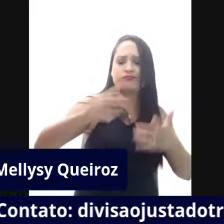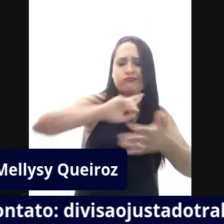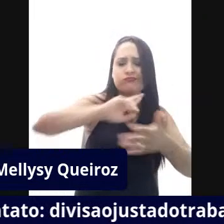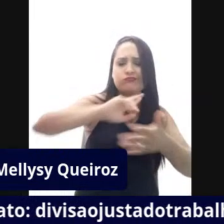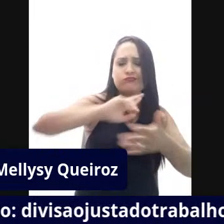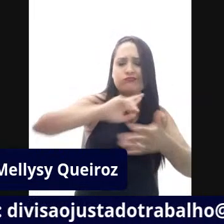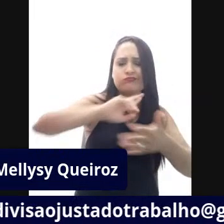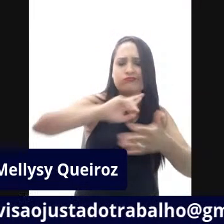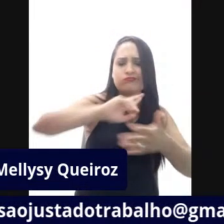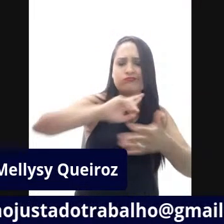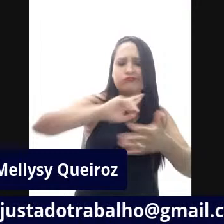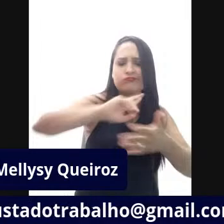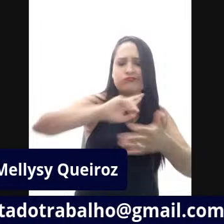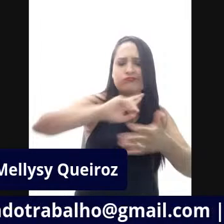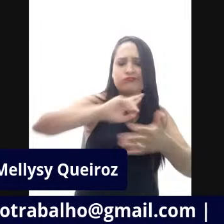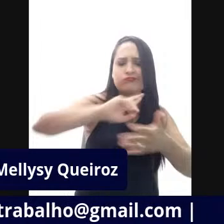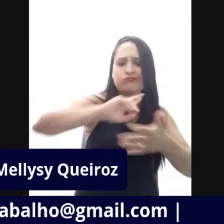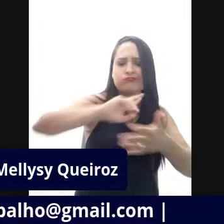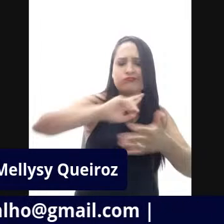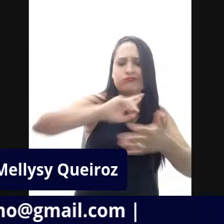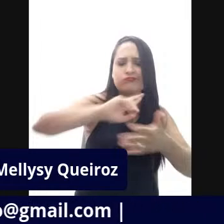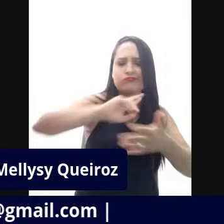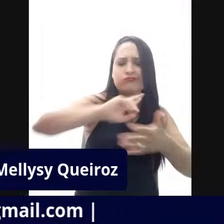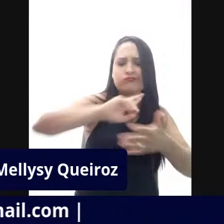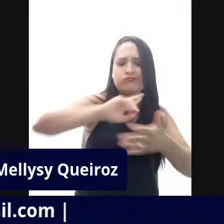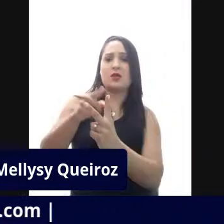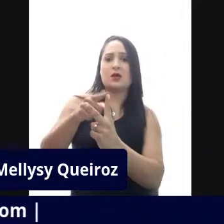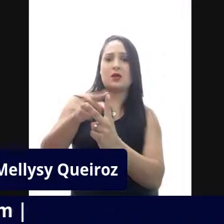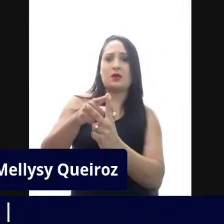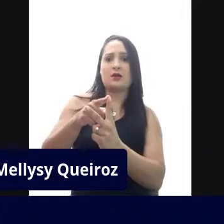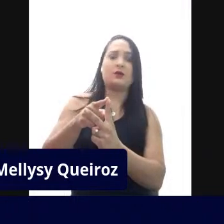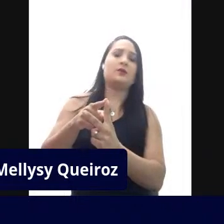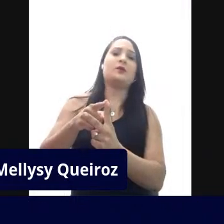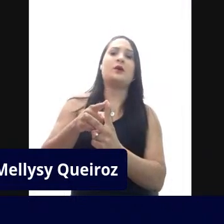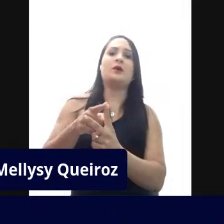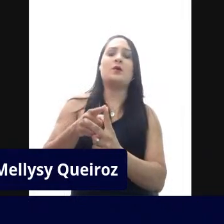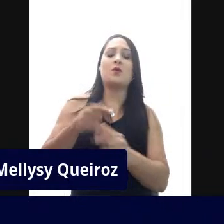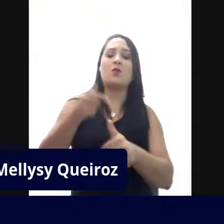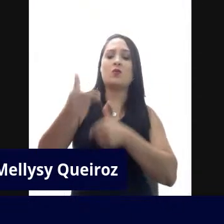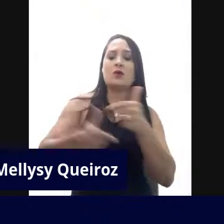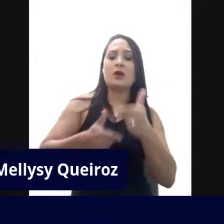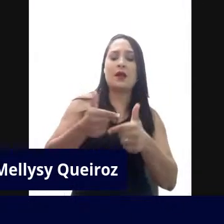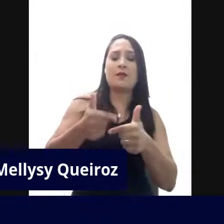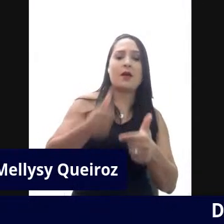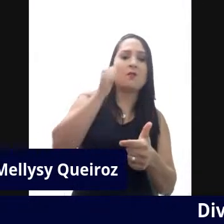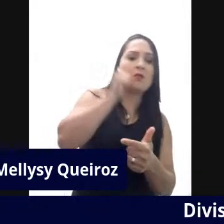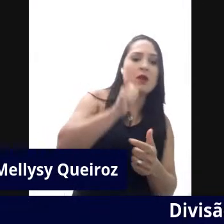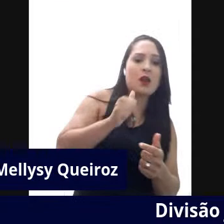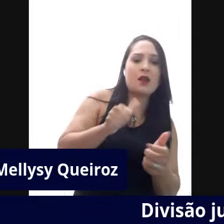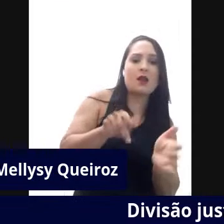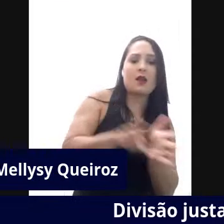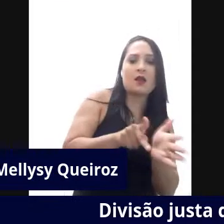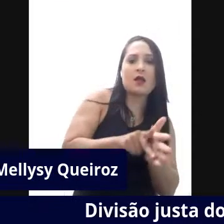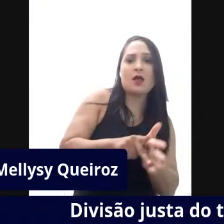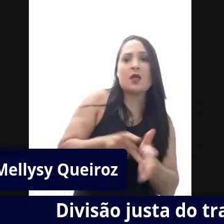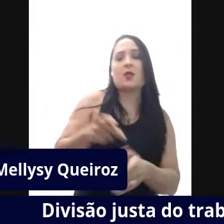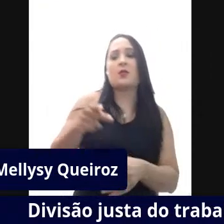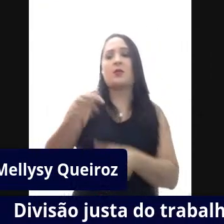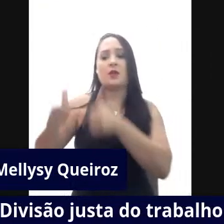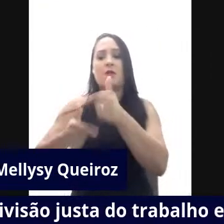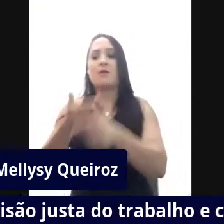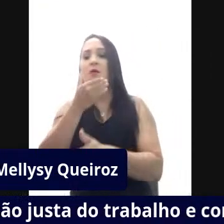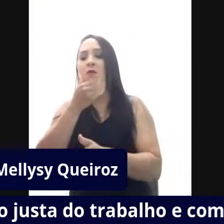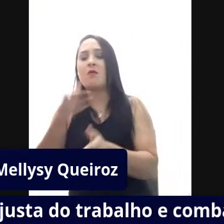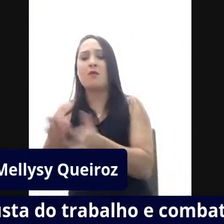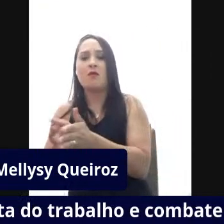são norteadores, que é o princípio da separação, o trabalho que é de homem, o trabalho que é de mulher, e também o